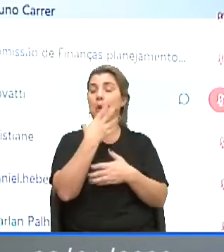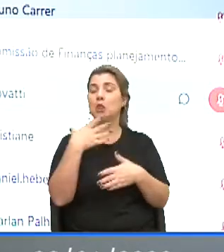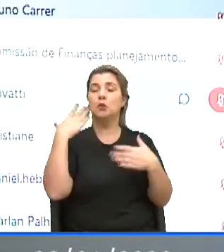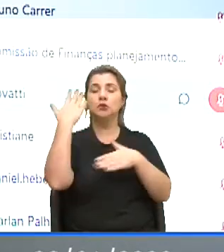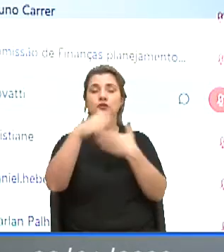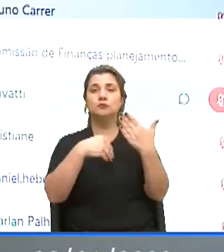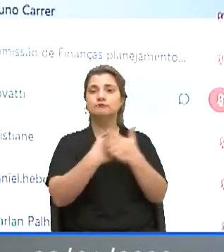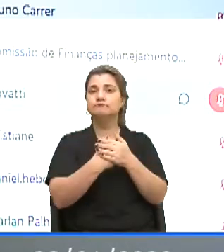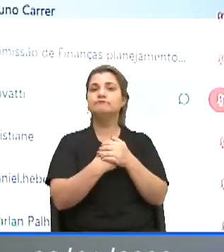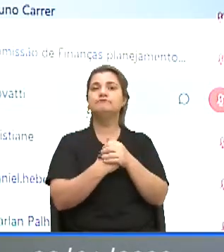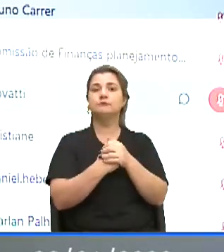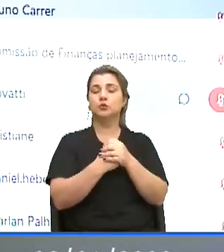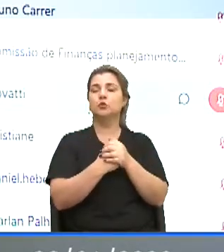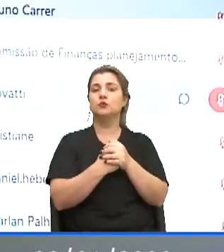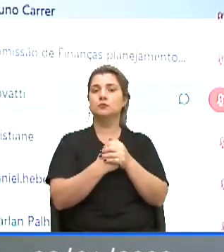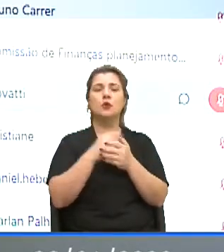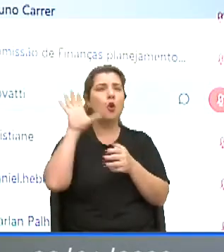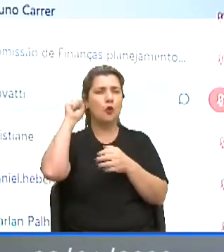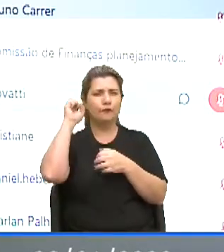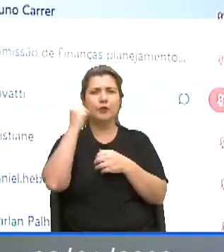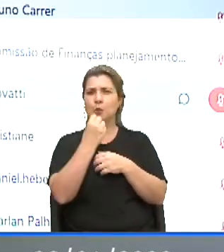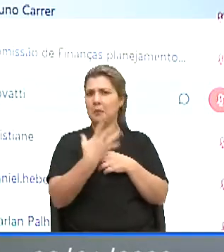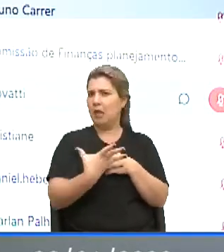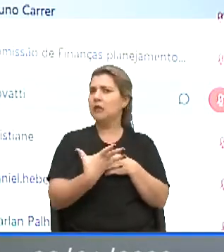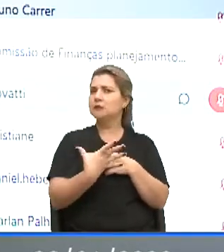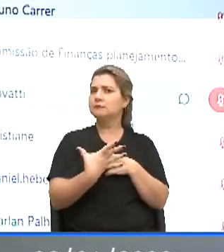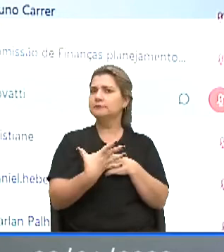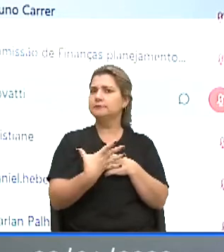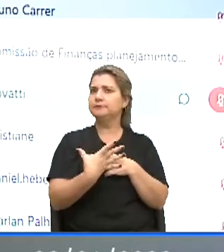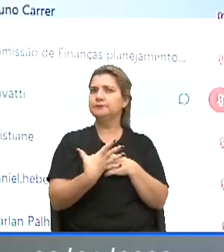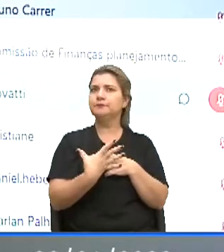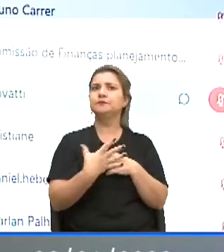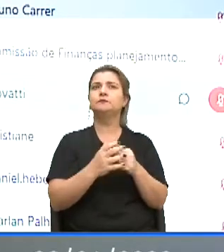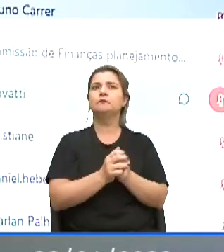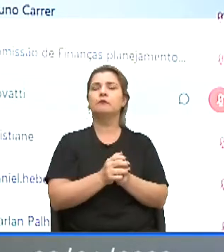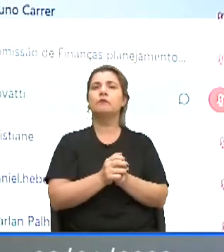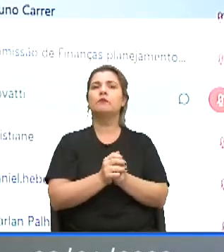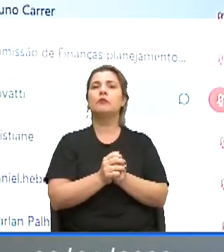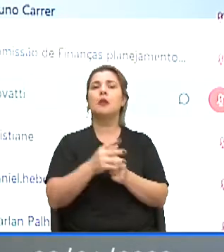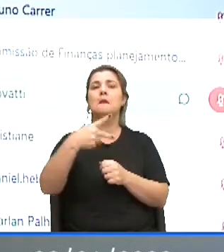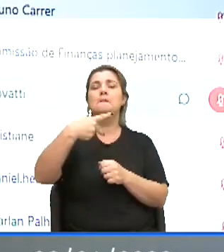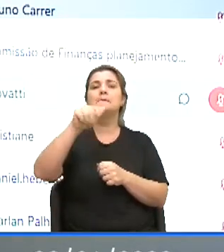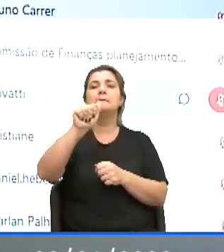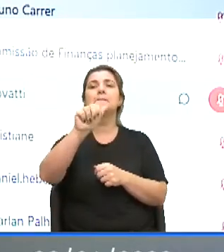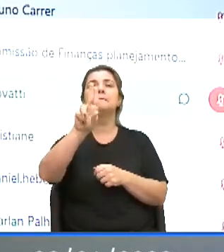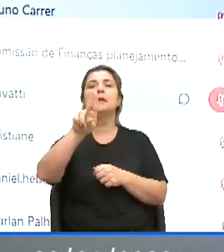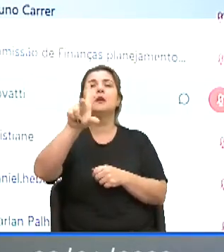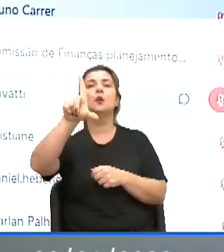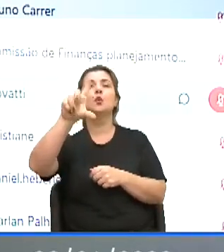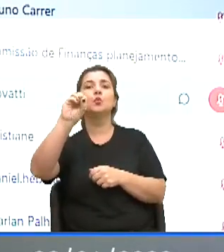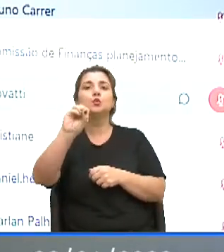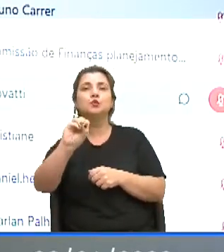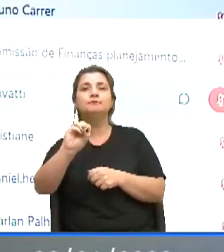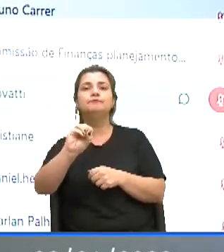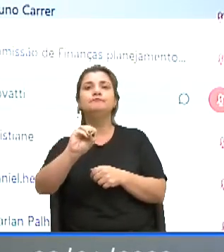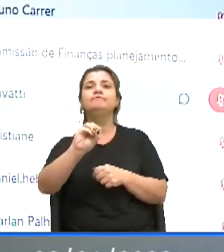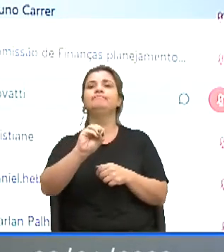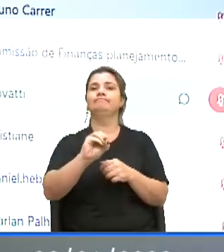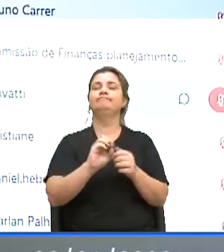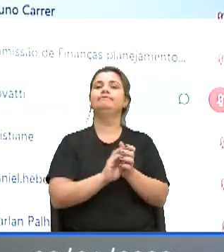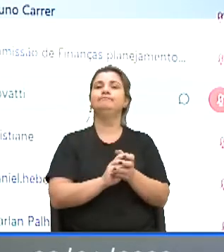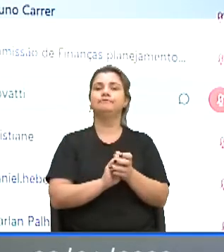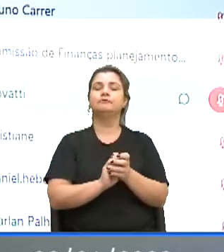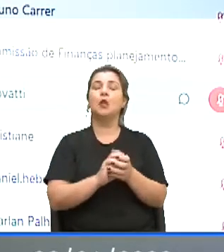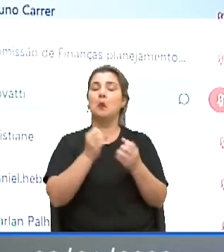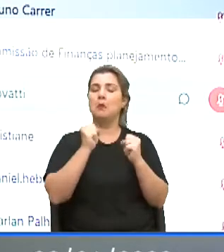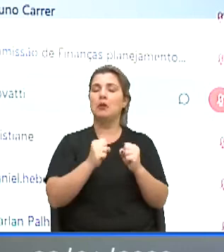estão ouvindo? Estamos fazendo um encontro na videoconferência aqui, Paulo Madeira, presidente da Federação dos Trabalhadores da Indústria. Pode